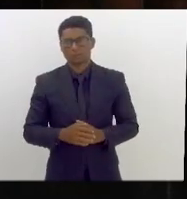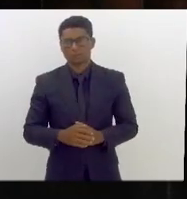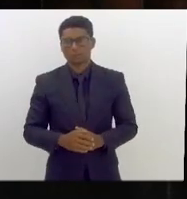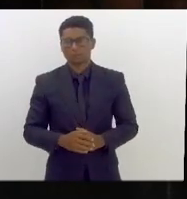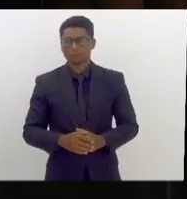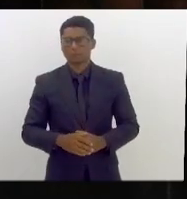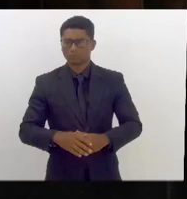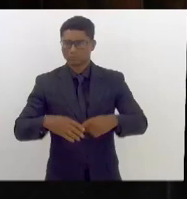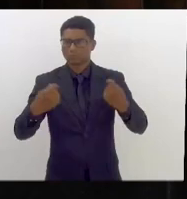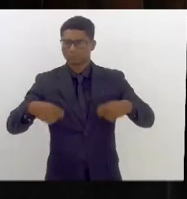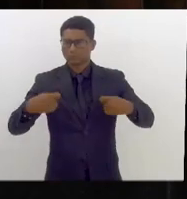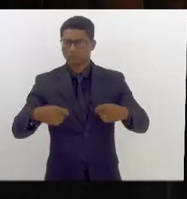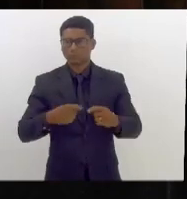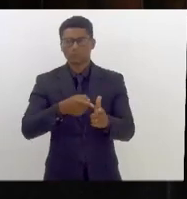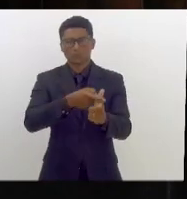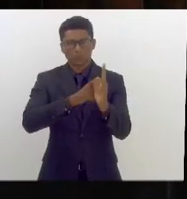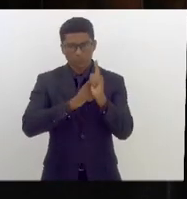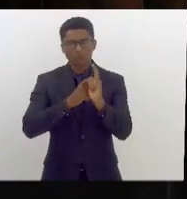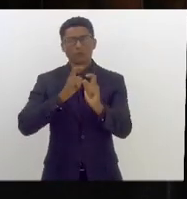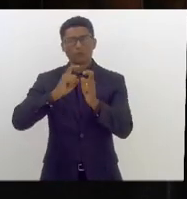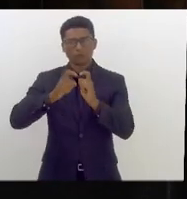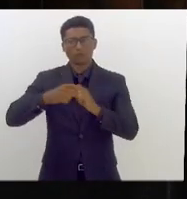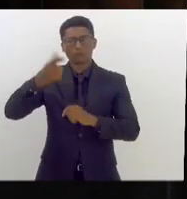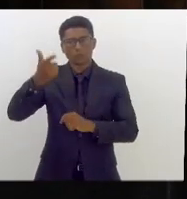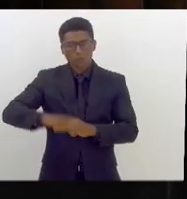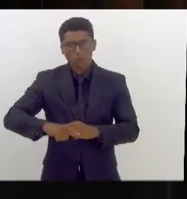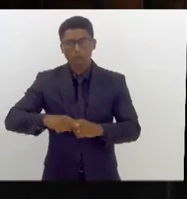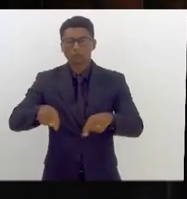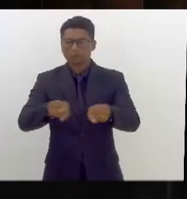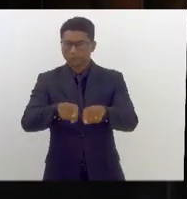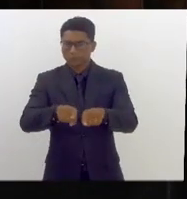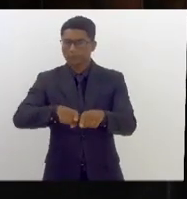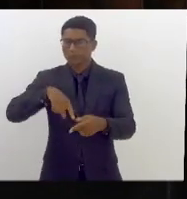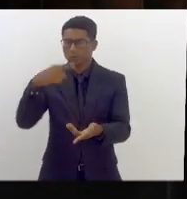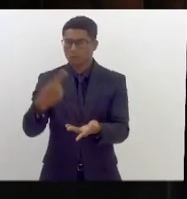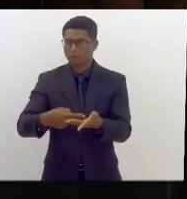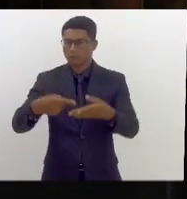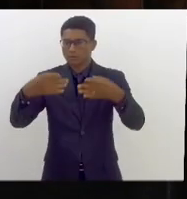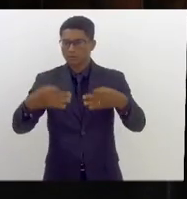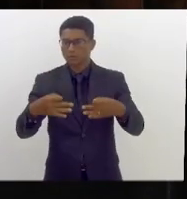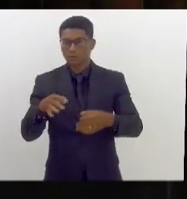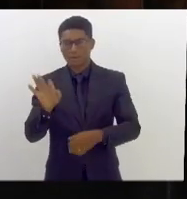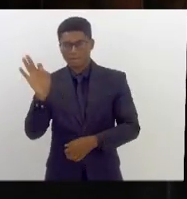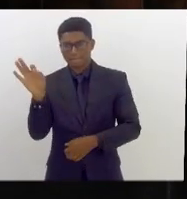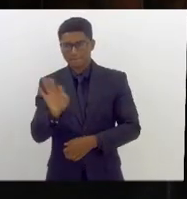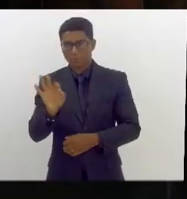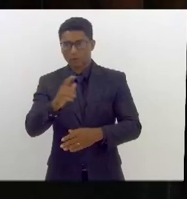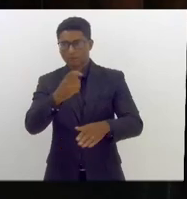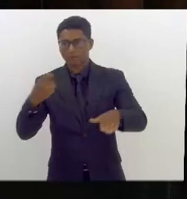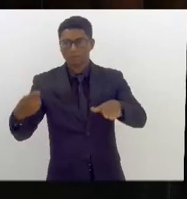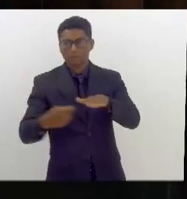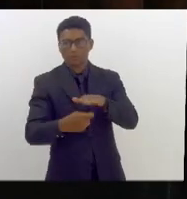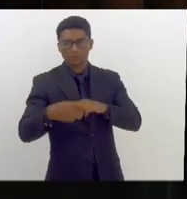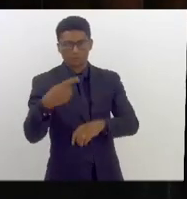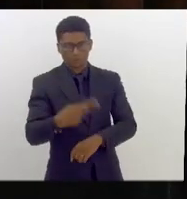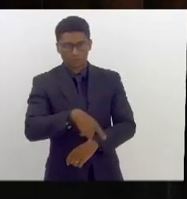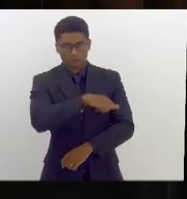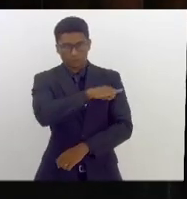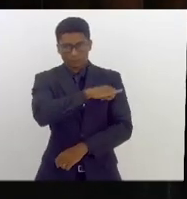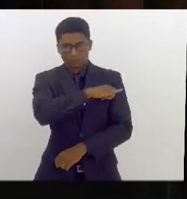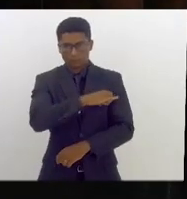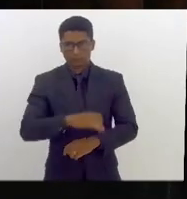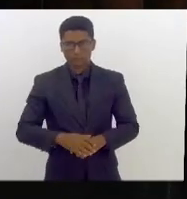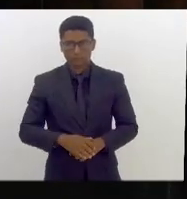preciso redebater a dívida e garantir marcos que garantam o percentual de investimento para o Rio de Janeiro, que não é